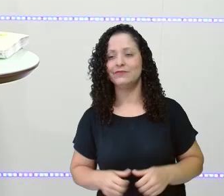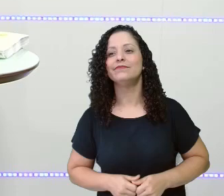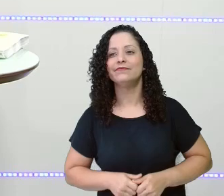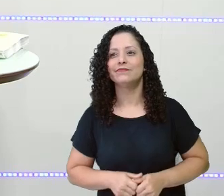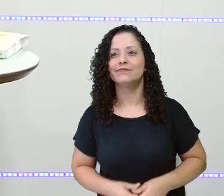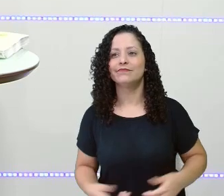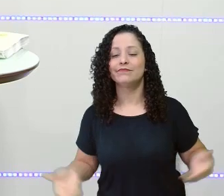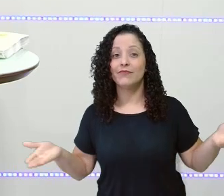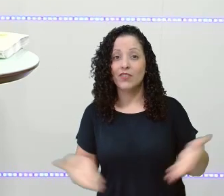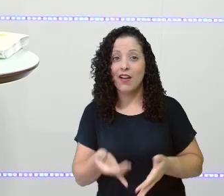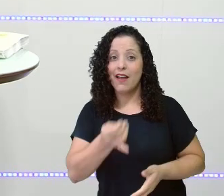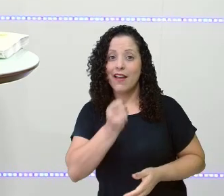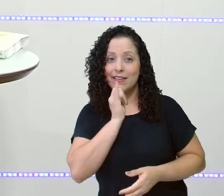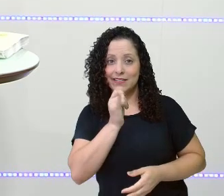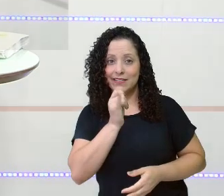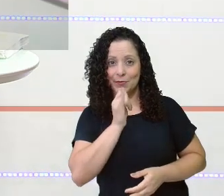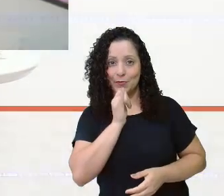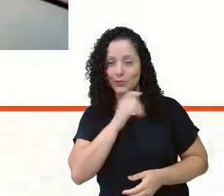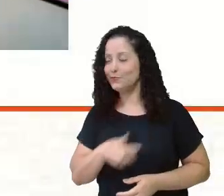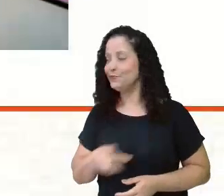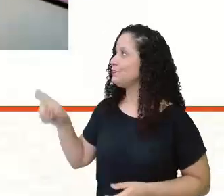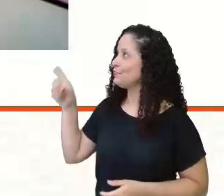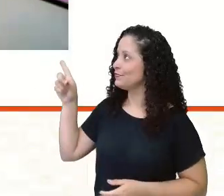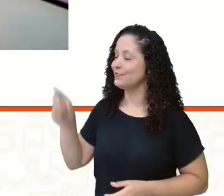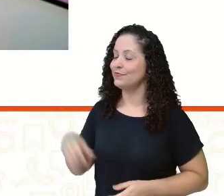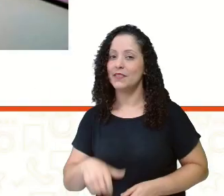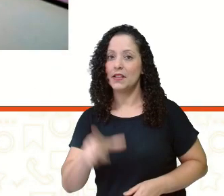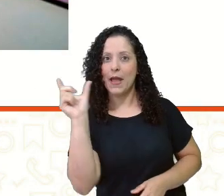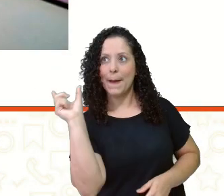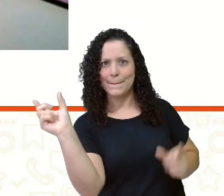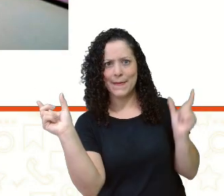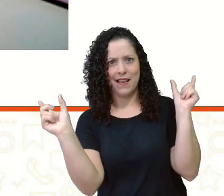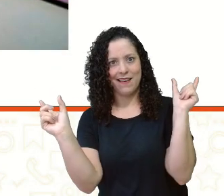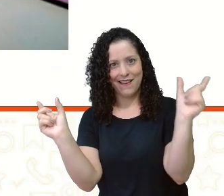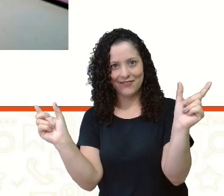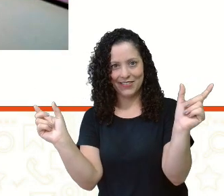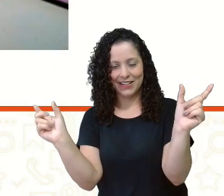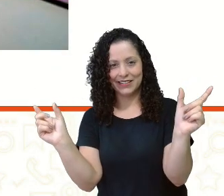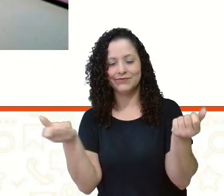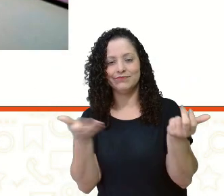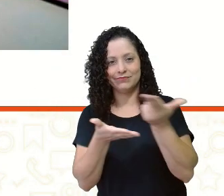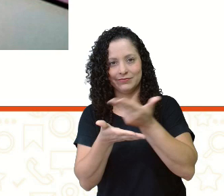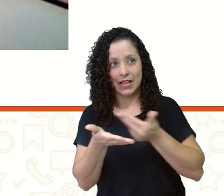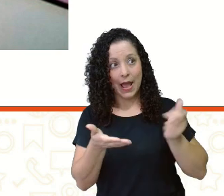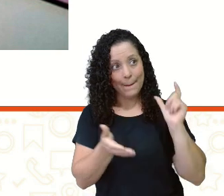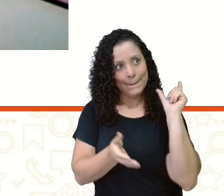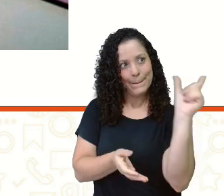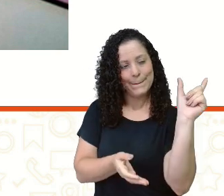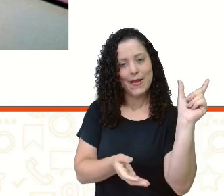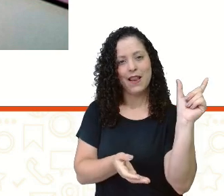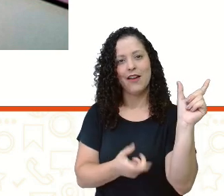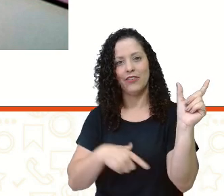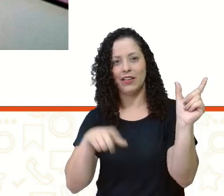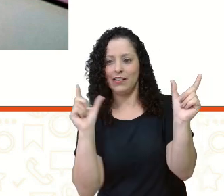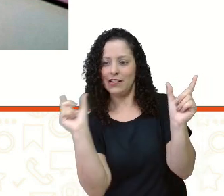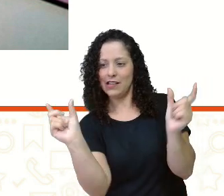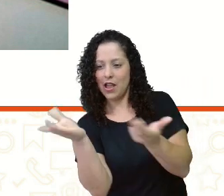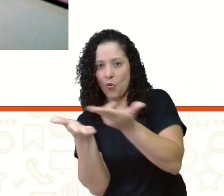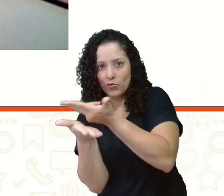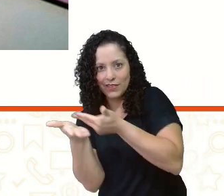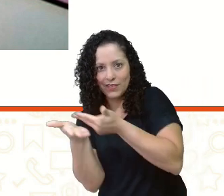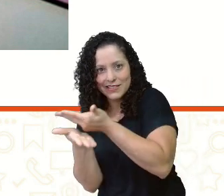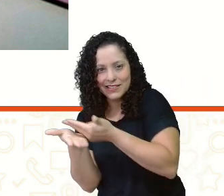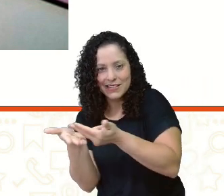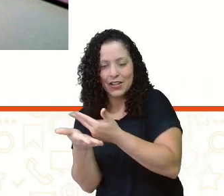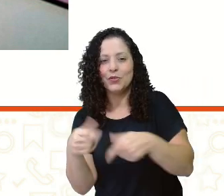gente tem um exemplo, né? Vocês podem ver a palavra, a representação em braille e o desenho. Então, é outra possibilidade da gente